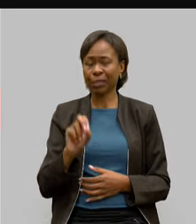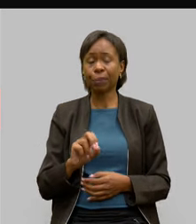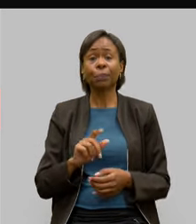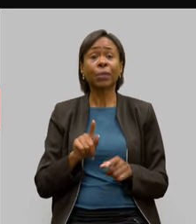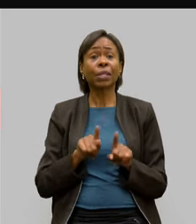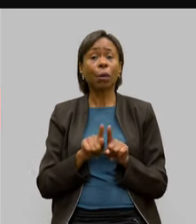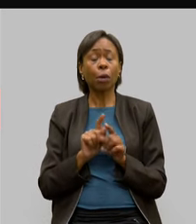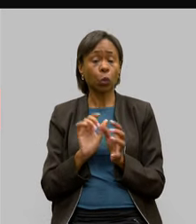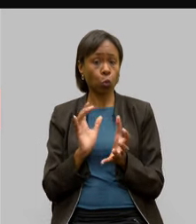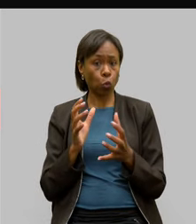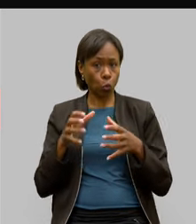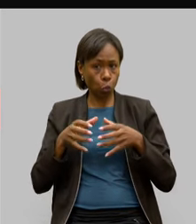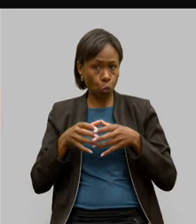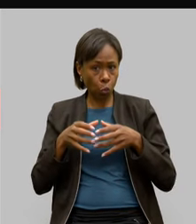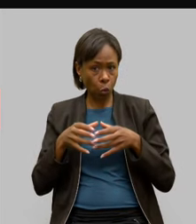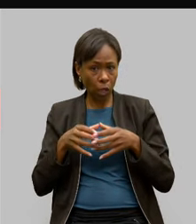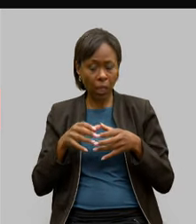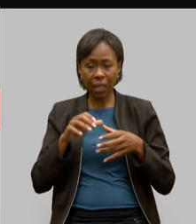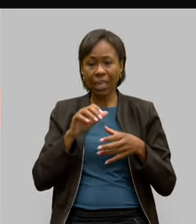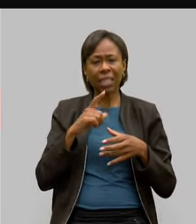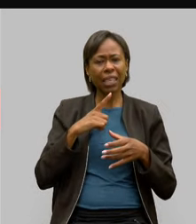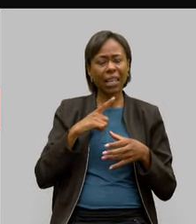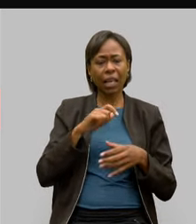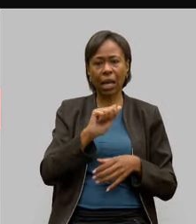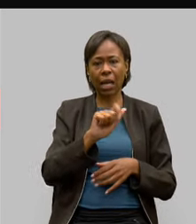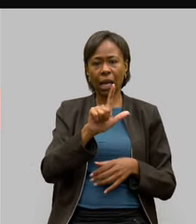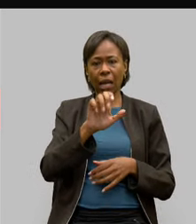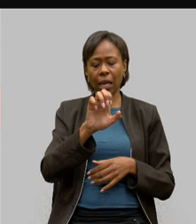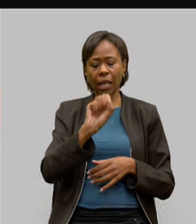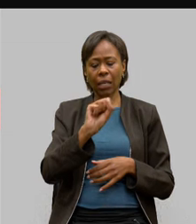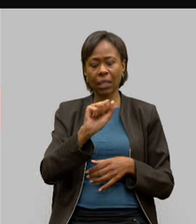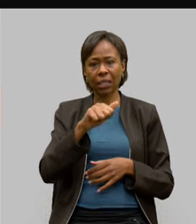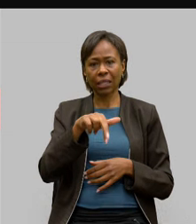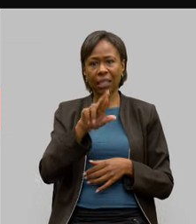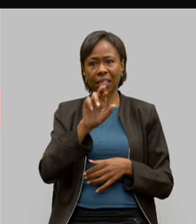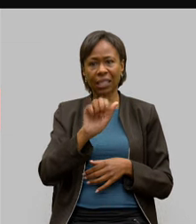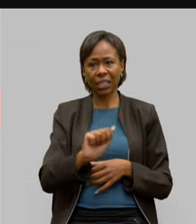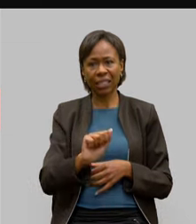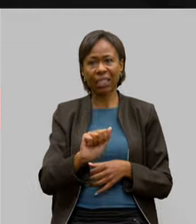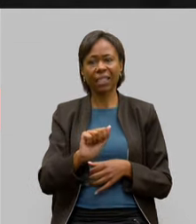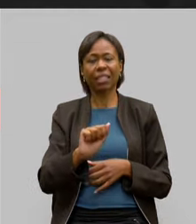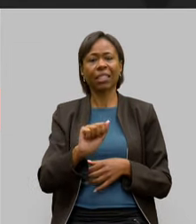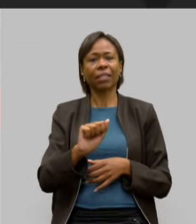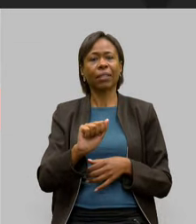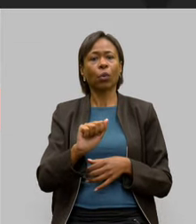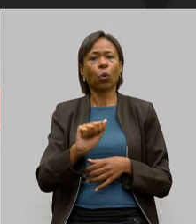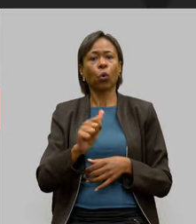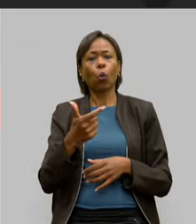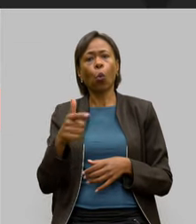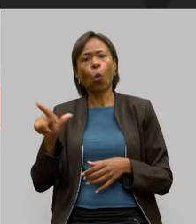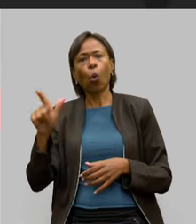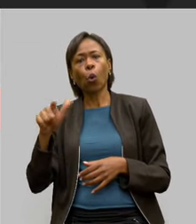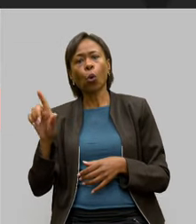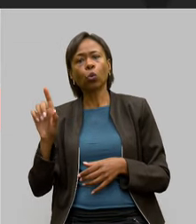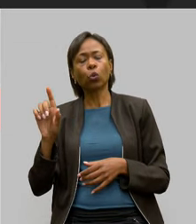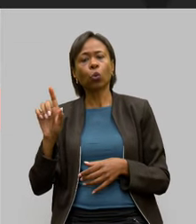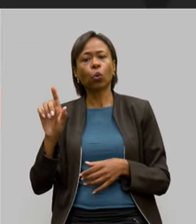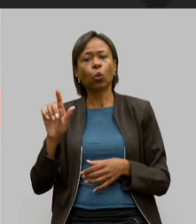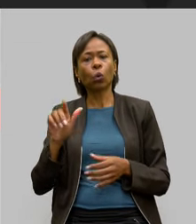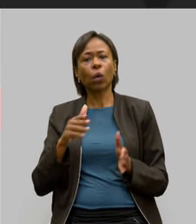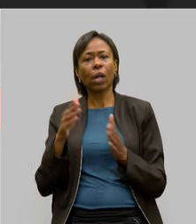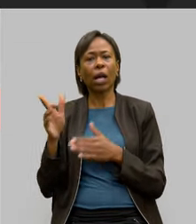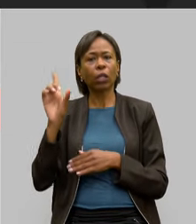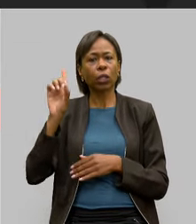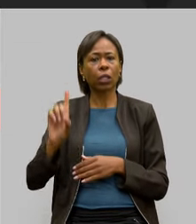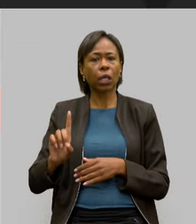uma equipe também tem até a Alessandra que acho que trabalha na is também ah e do outro lado direito né a gente teve um